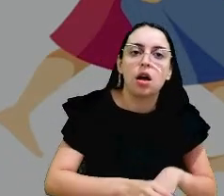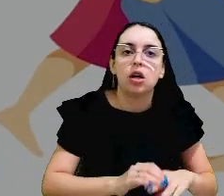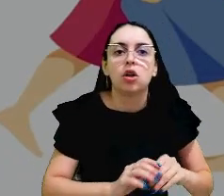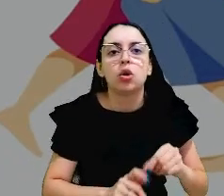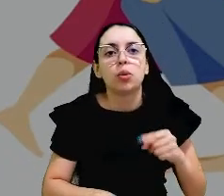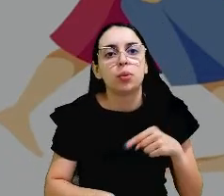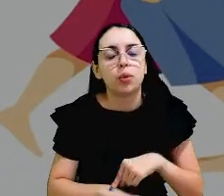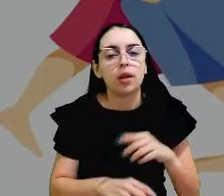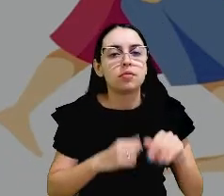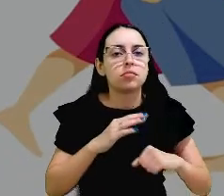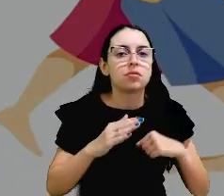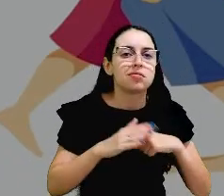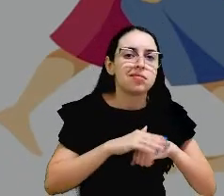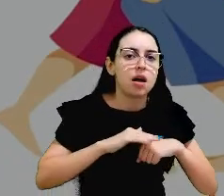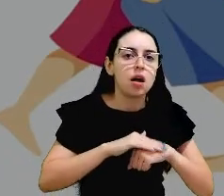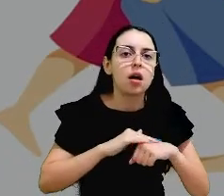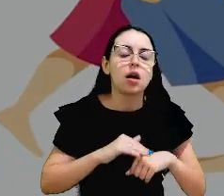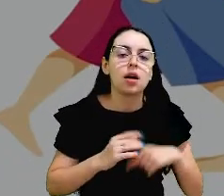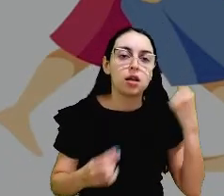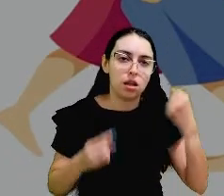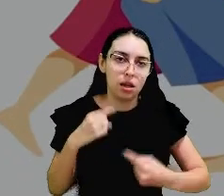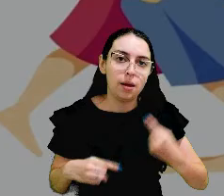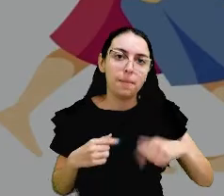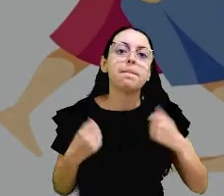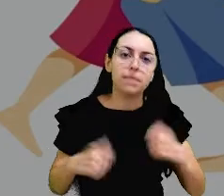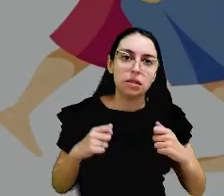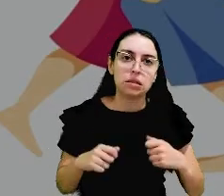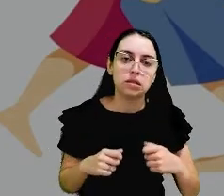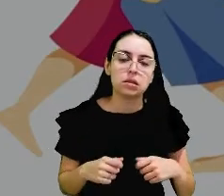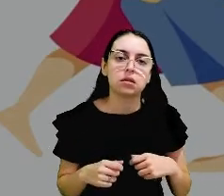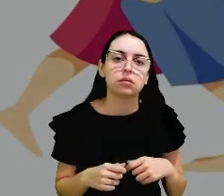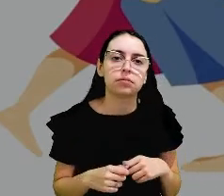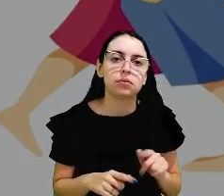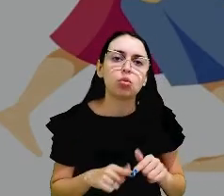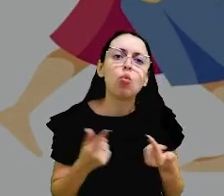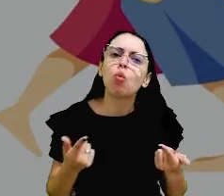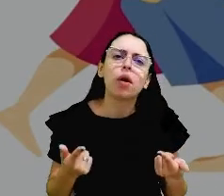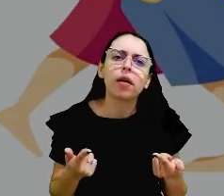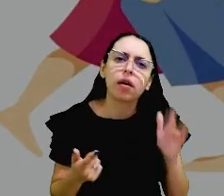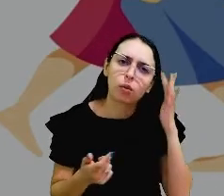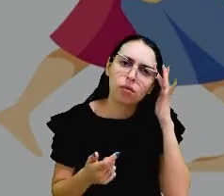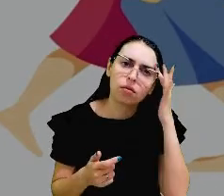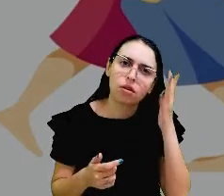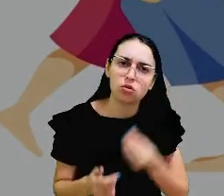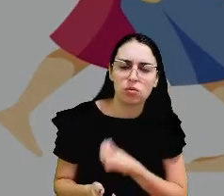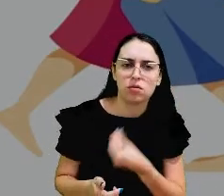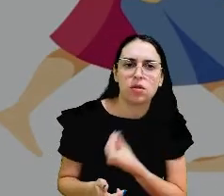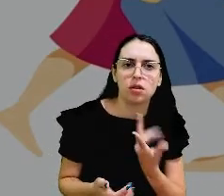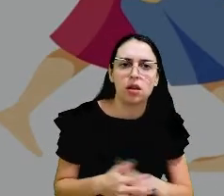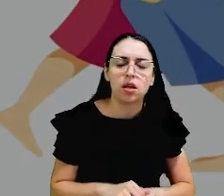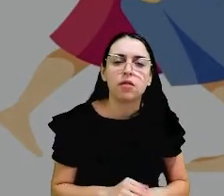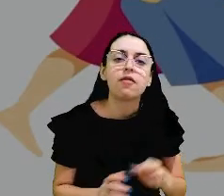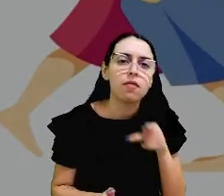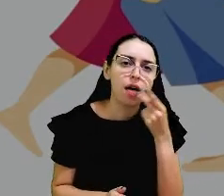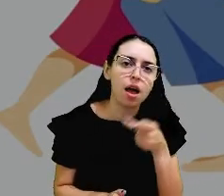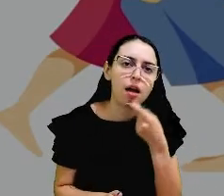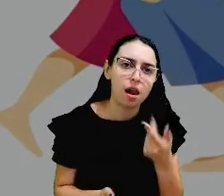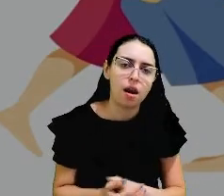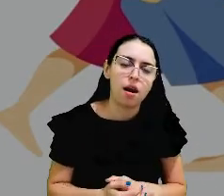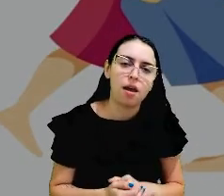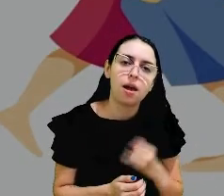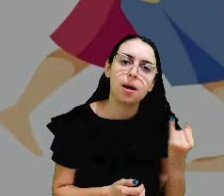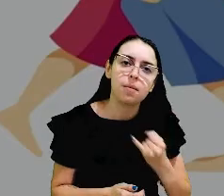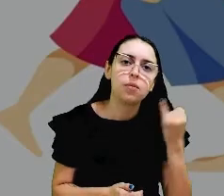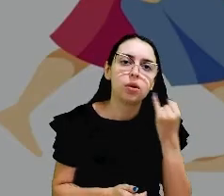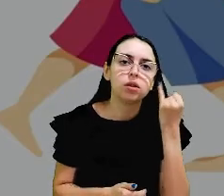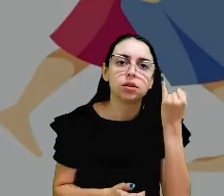da nossa conversa e deixar um tempo para os debates, o que a experiência nos mostra? A experiência nos diz que é